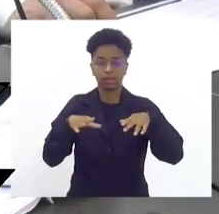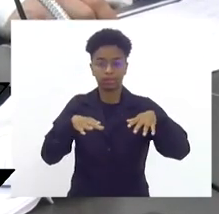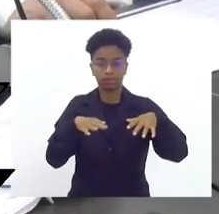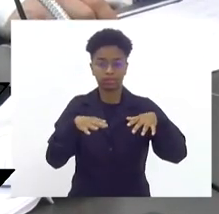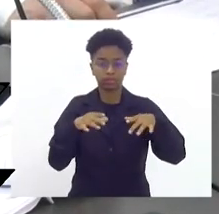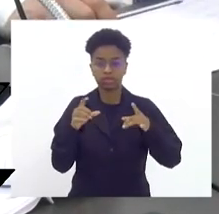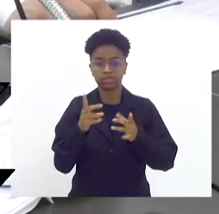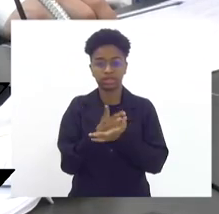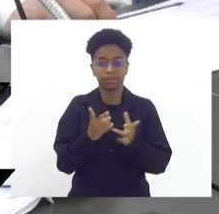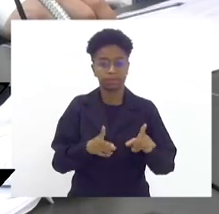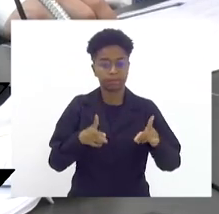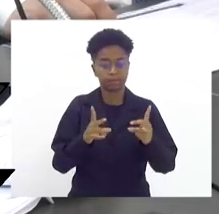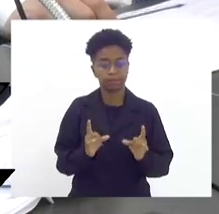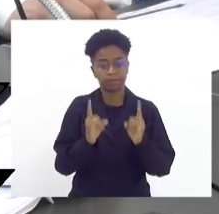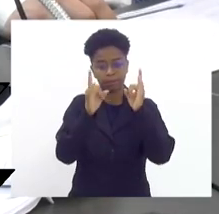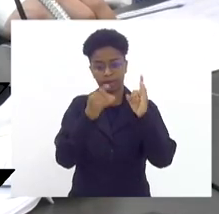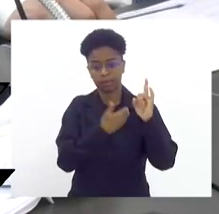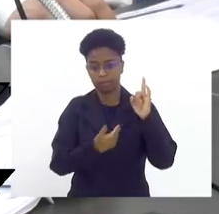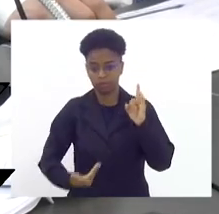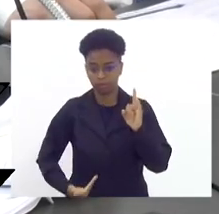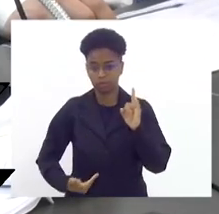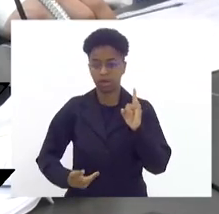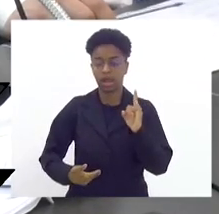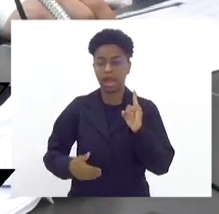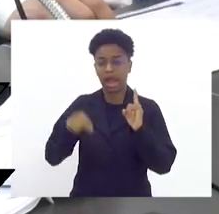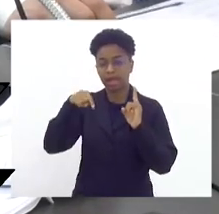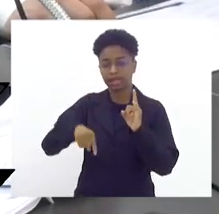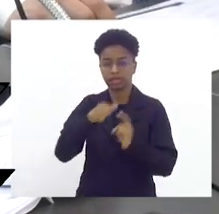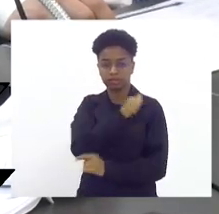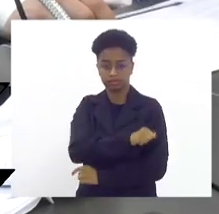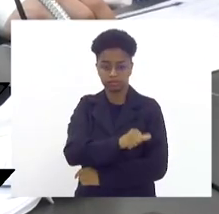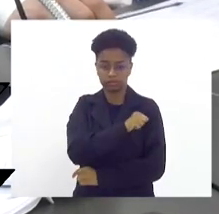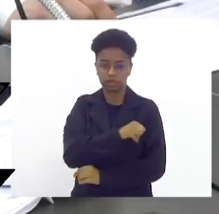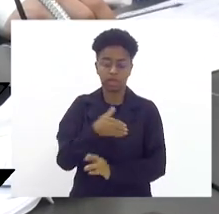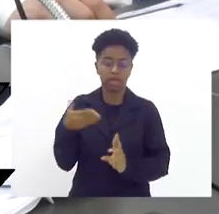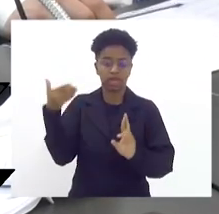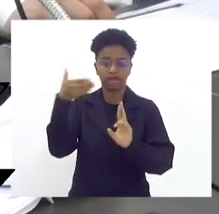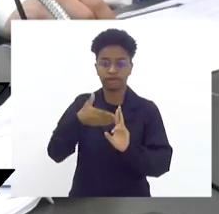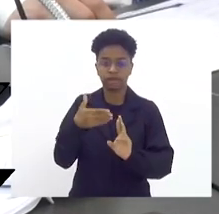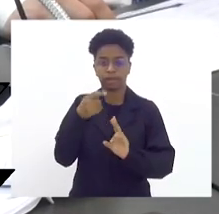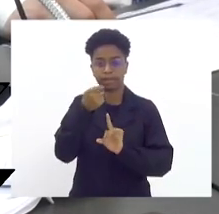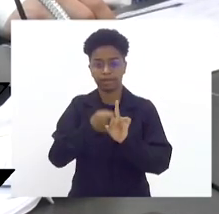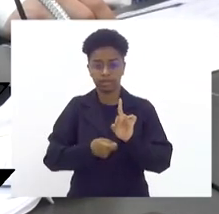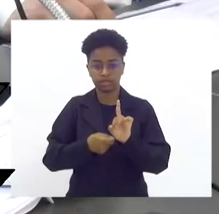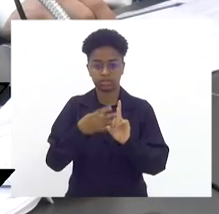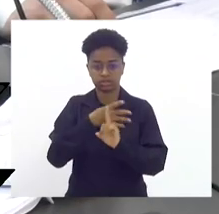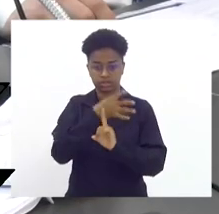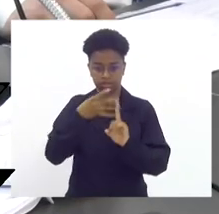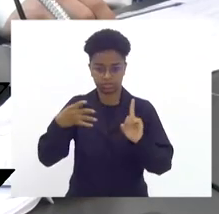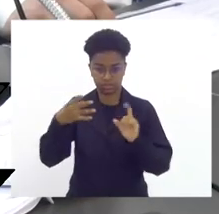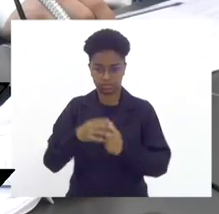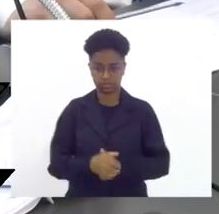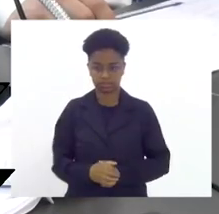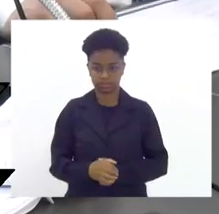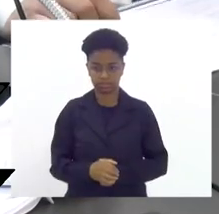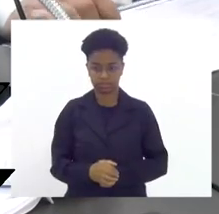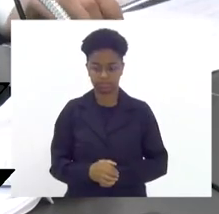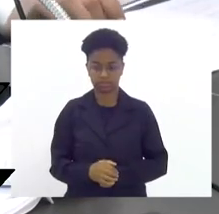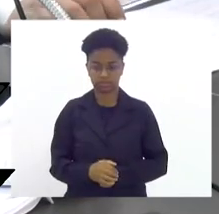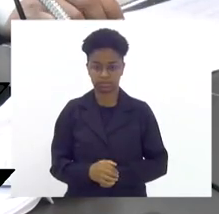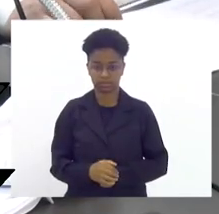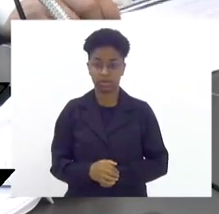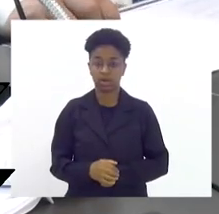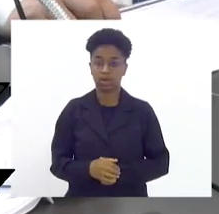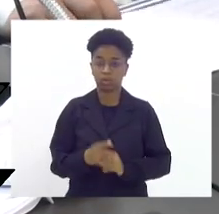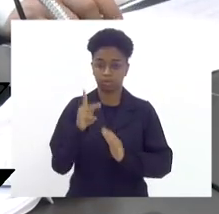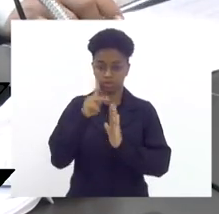administração direta ou indireta do Estado do Rio de Janeiro, em referência ao mês do orgulho GLBTI. Então, o projeto já tinha